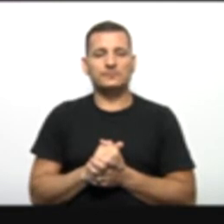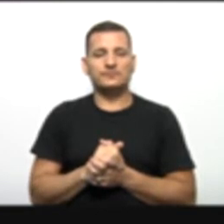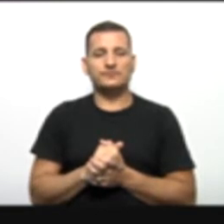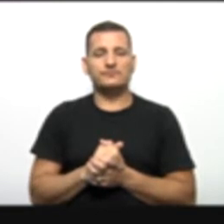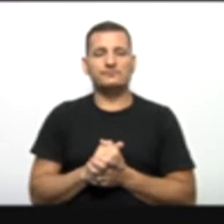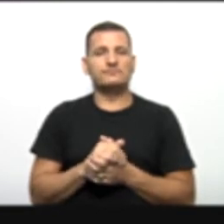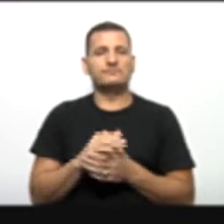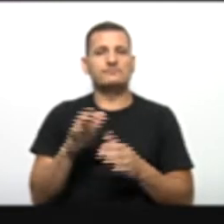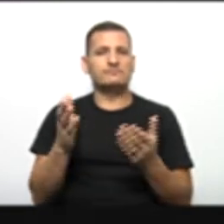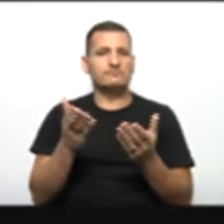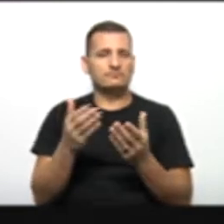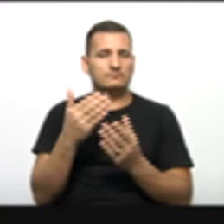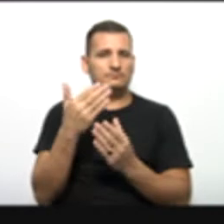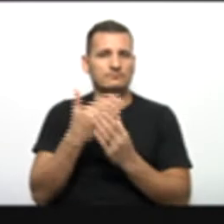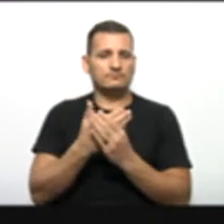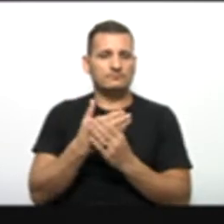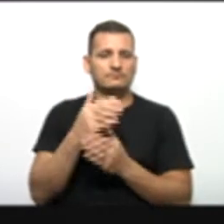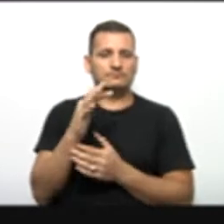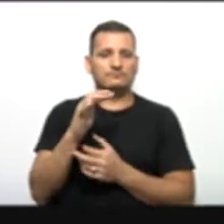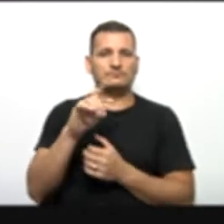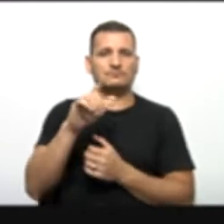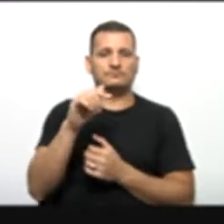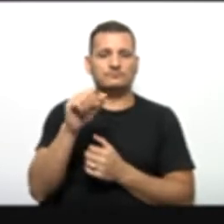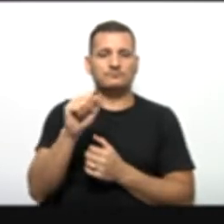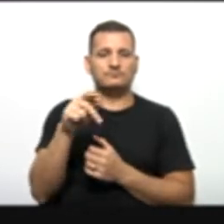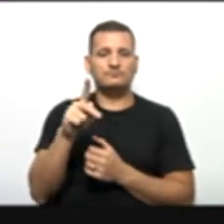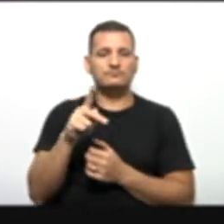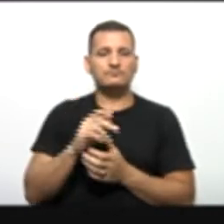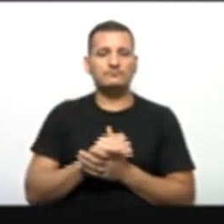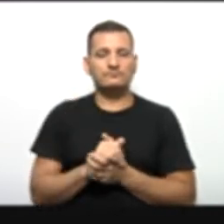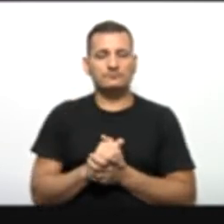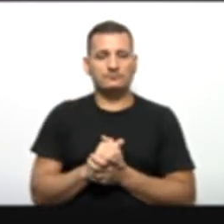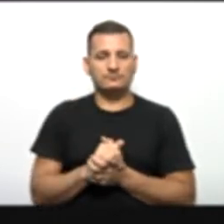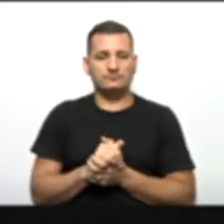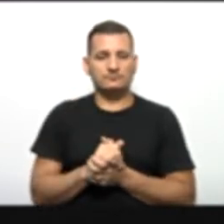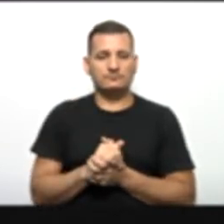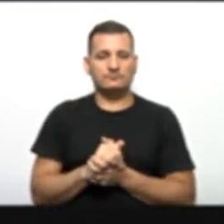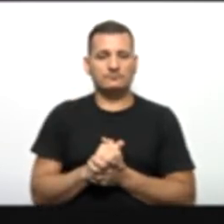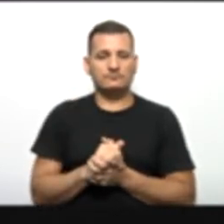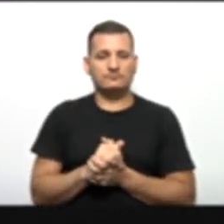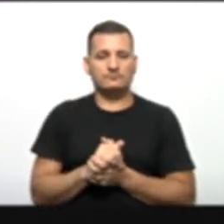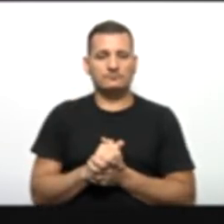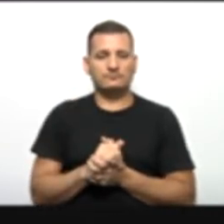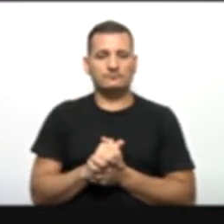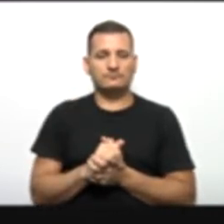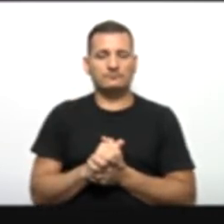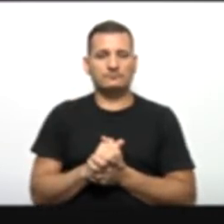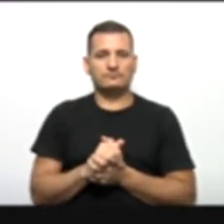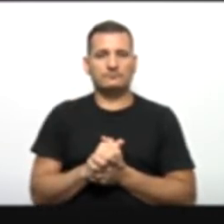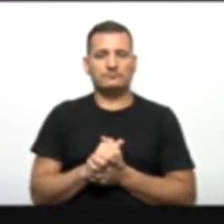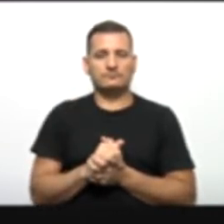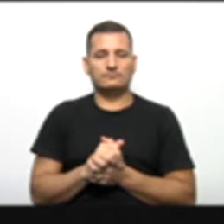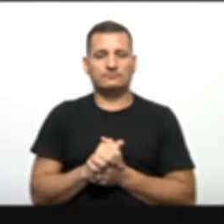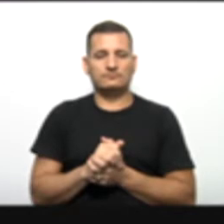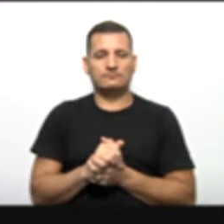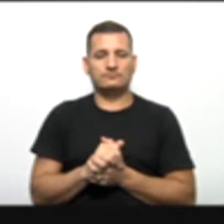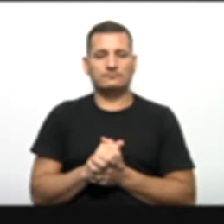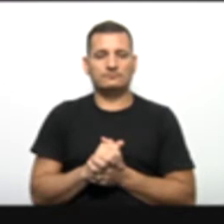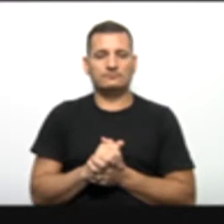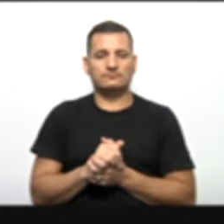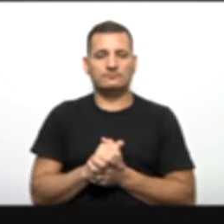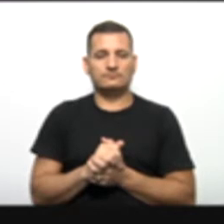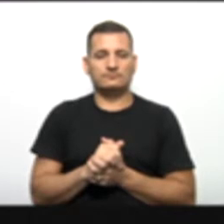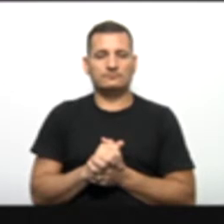entrar na pasta flash o cd flash quando eu dou um tabu ele completa a frase a palavra pra mim então